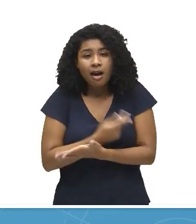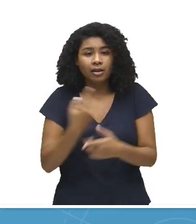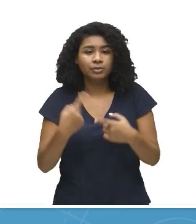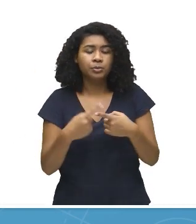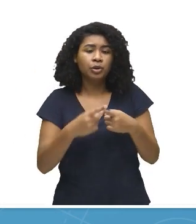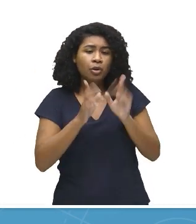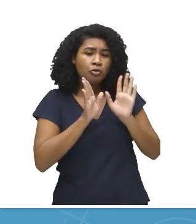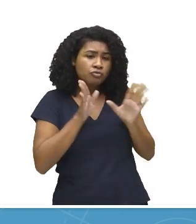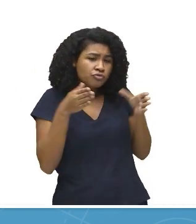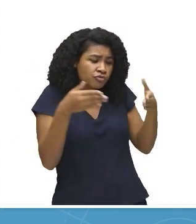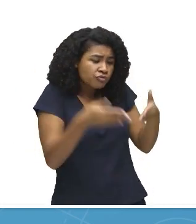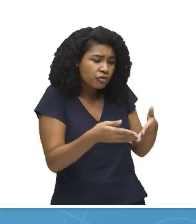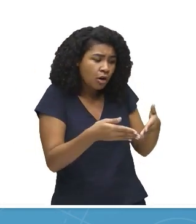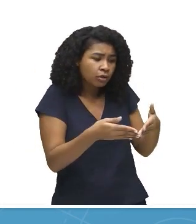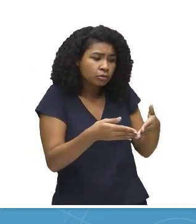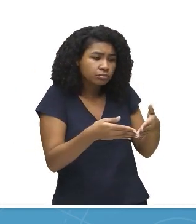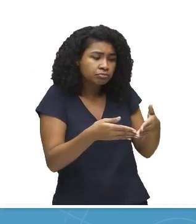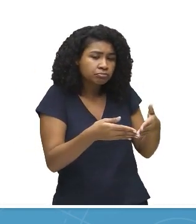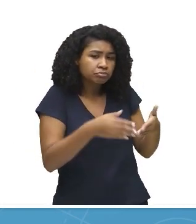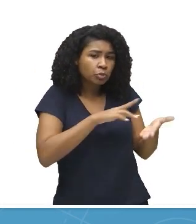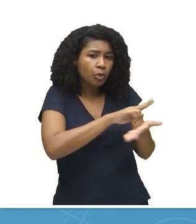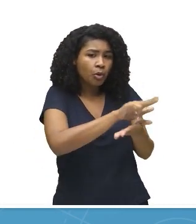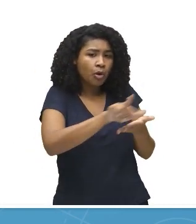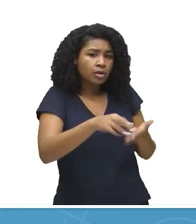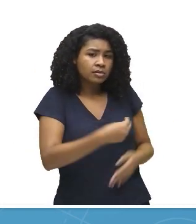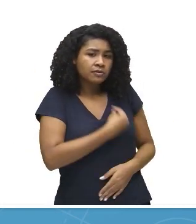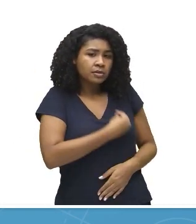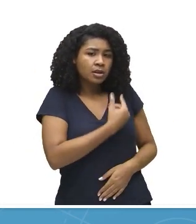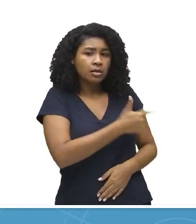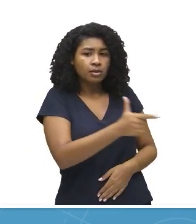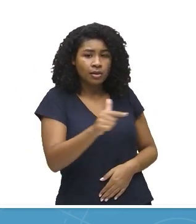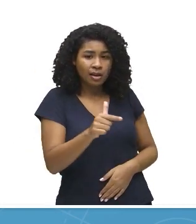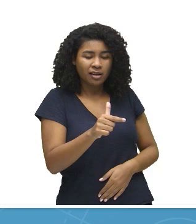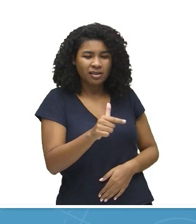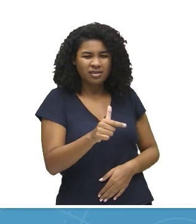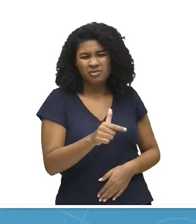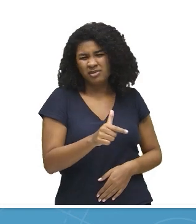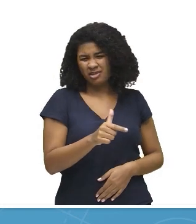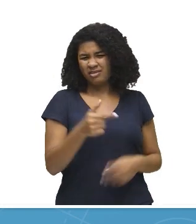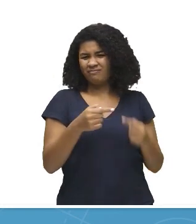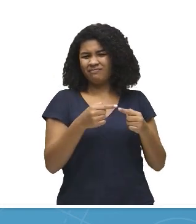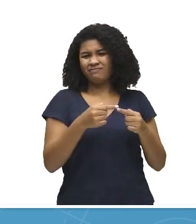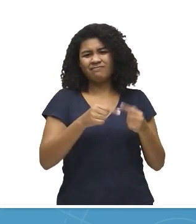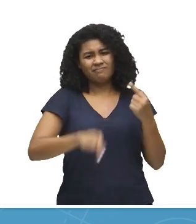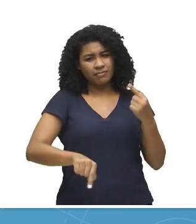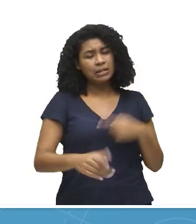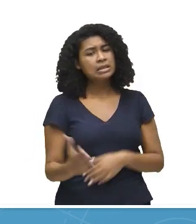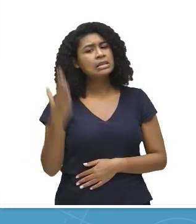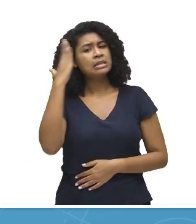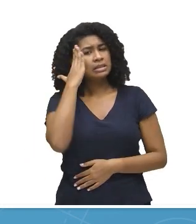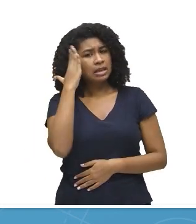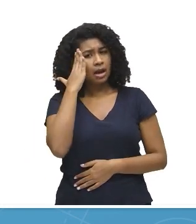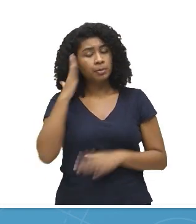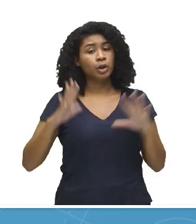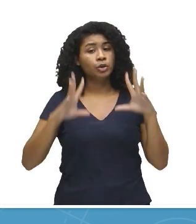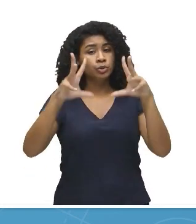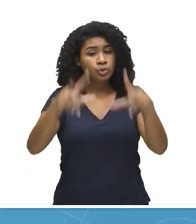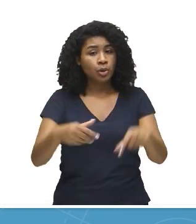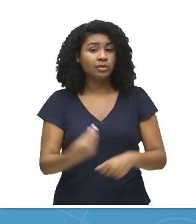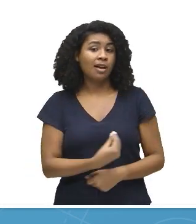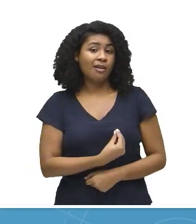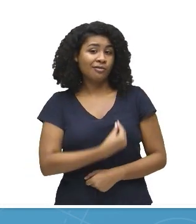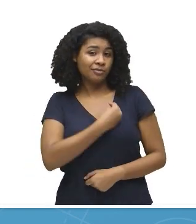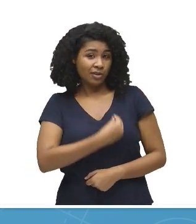os elementos não vivos. E nós vimos que são os elementos não vivos e os elementos vivos.